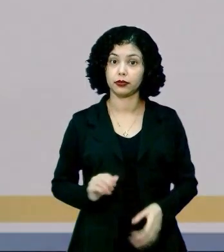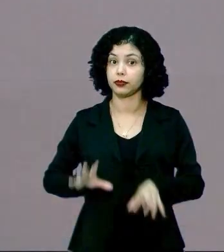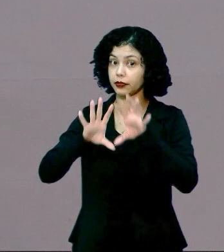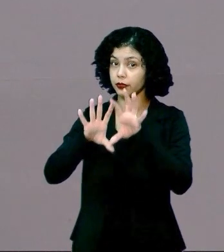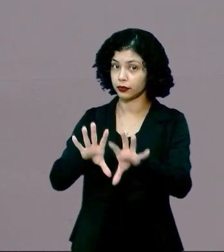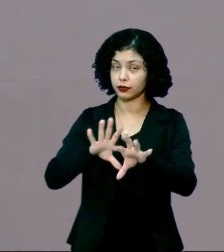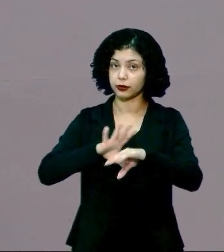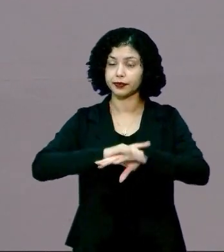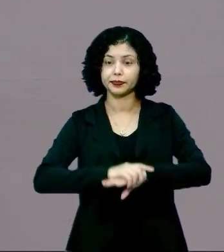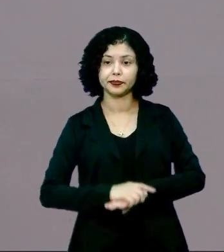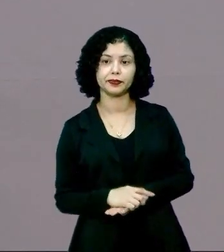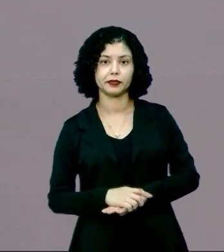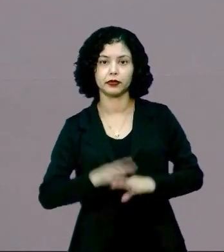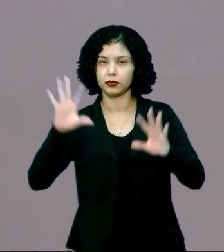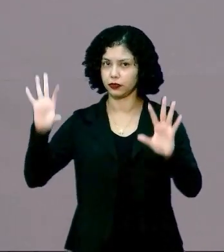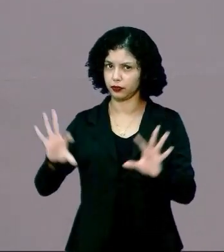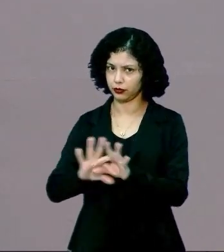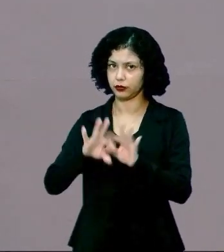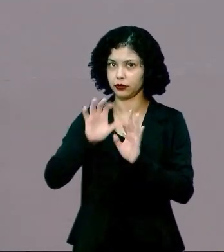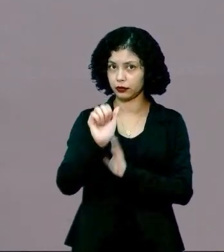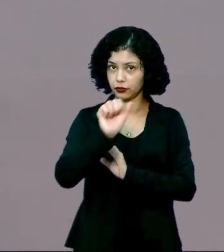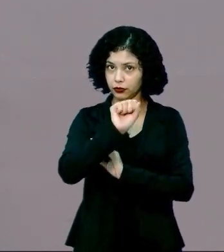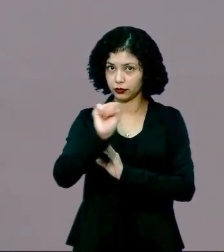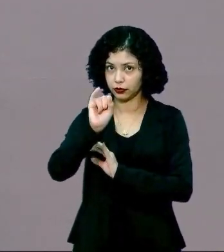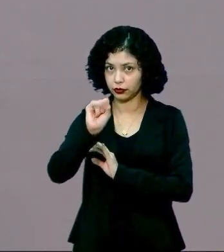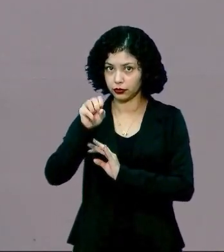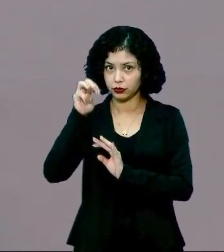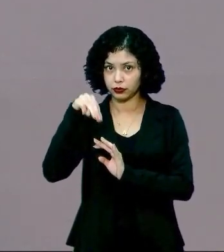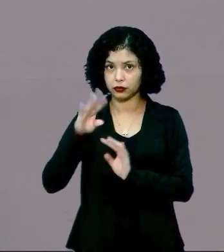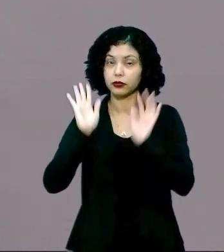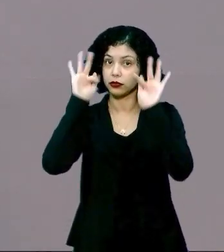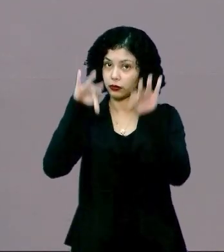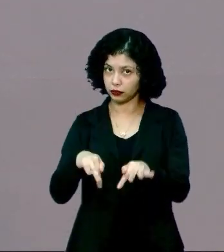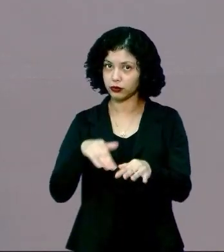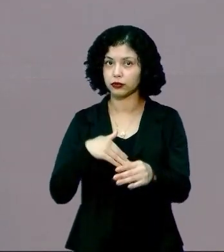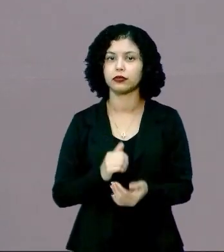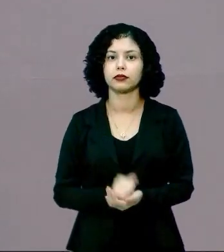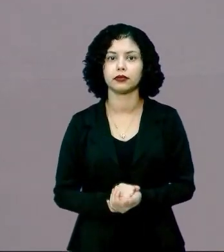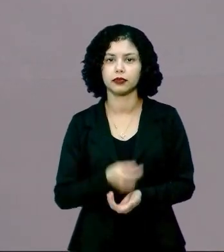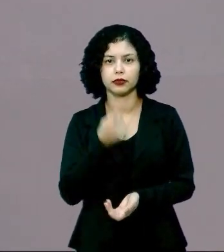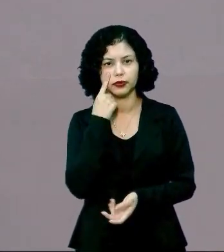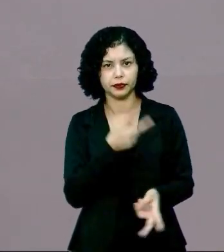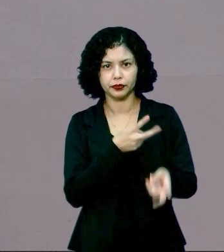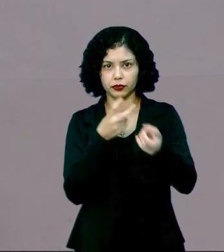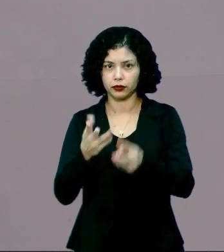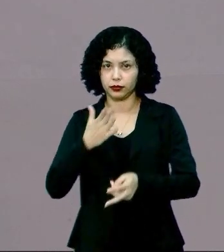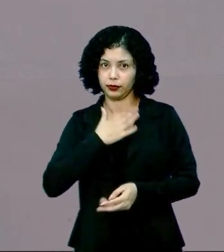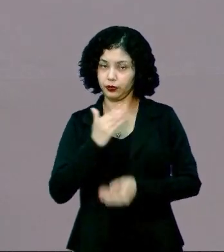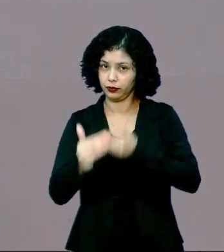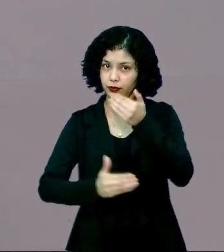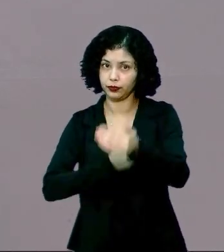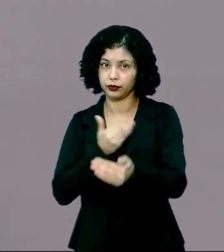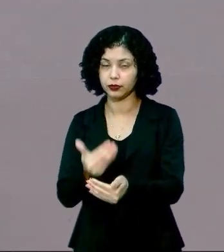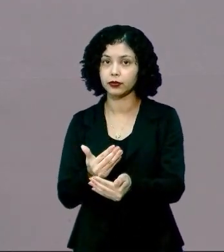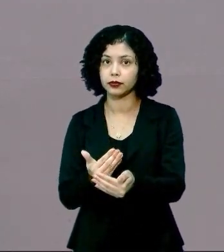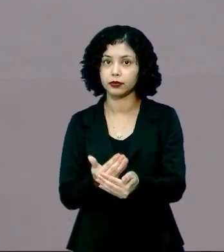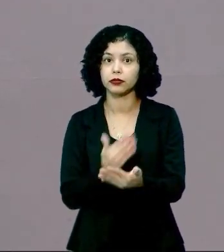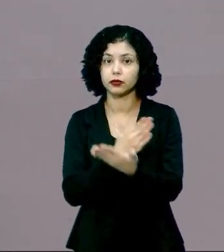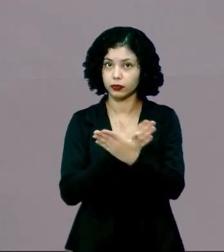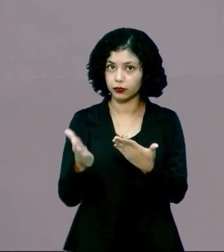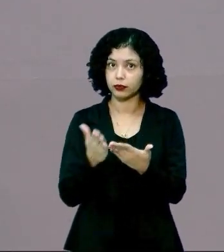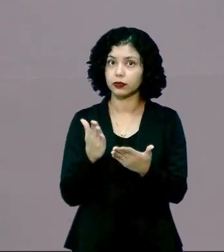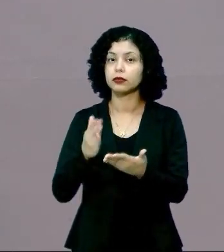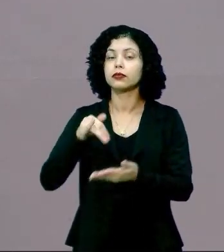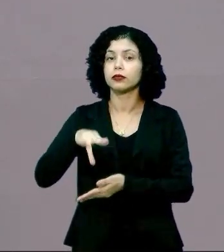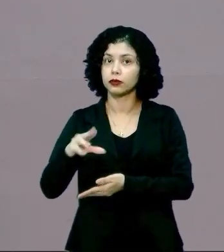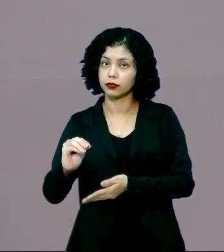Assim, observe aí o conectivo, assim eu vou concluir o meu desenvolvimento. Observe que o meu desenvolvimento ele tem um começo, um